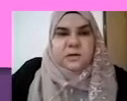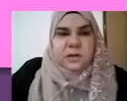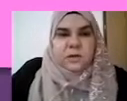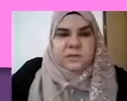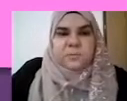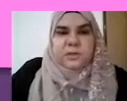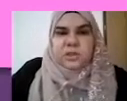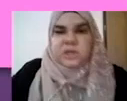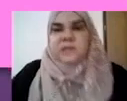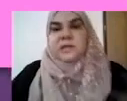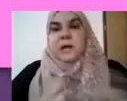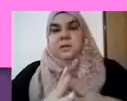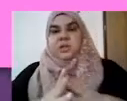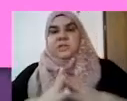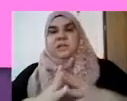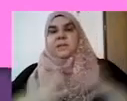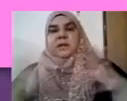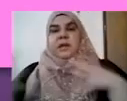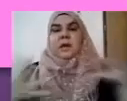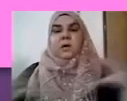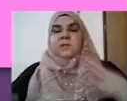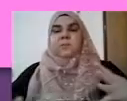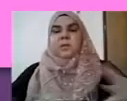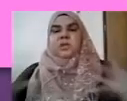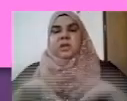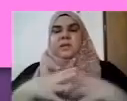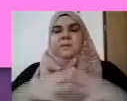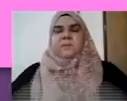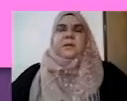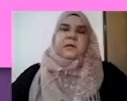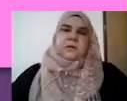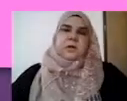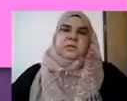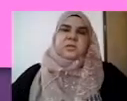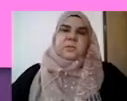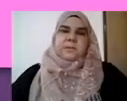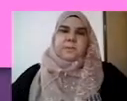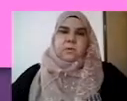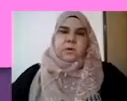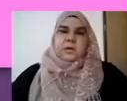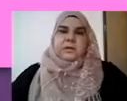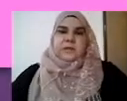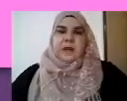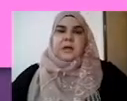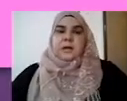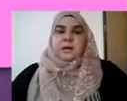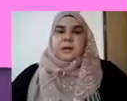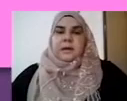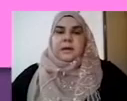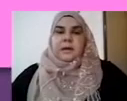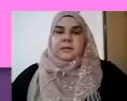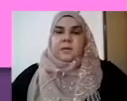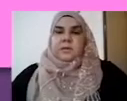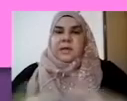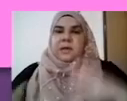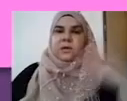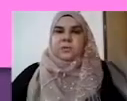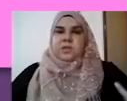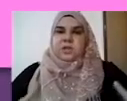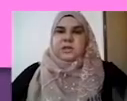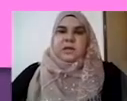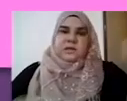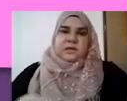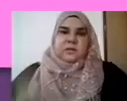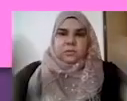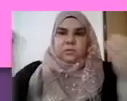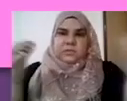esse ângulo é correspondente a esse. Para a gente saber quem é correspondente a quem na hora de sobrepor, tá? Então, quem é